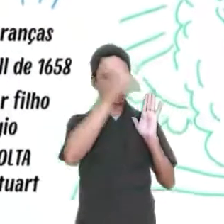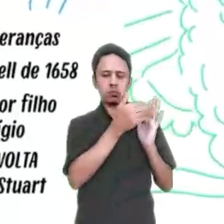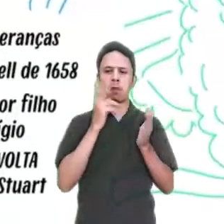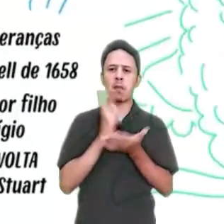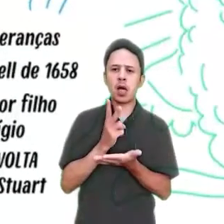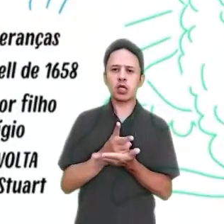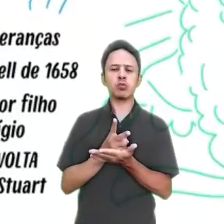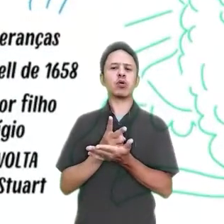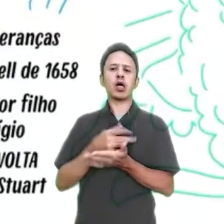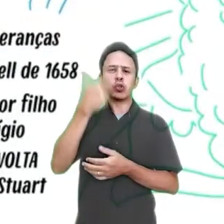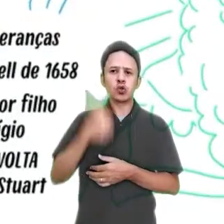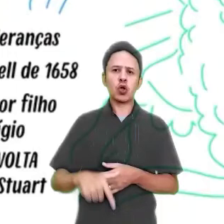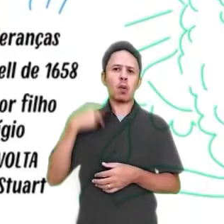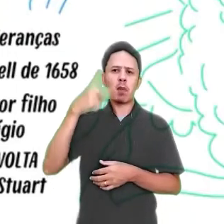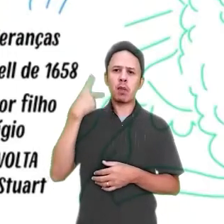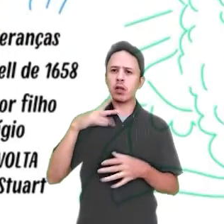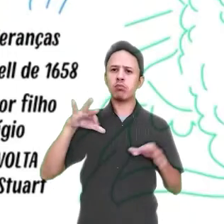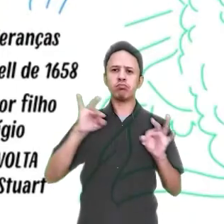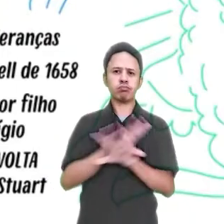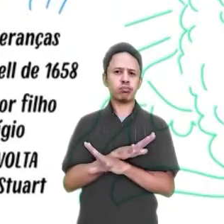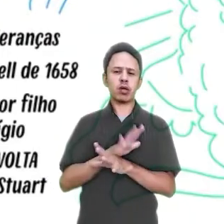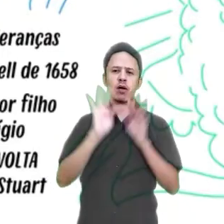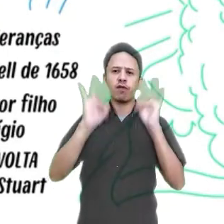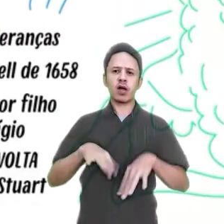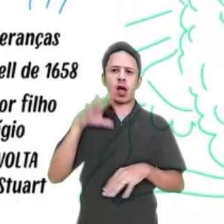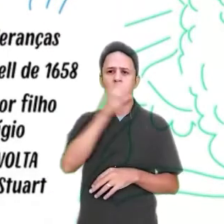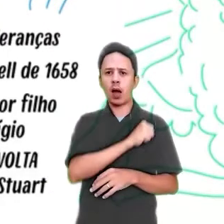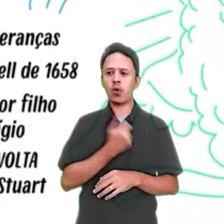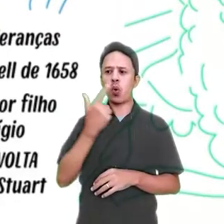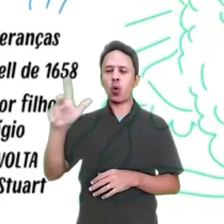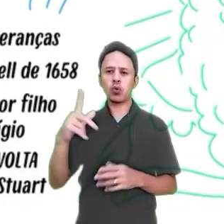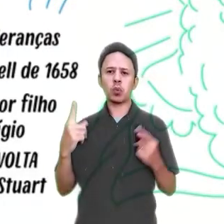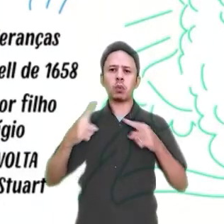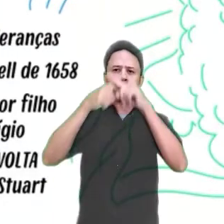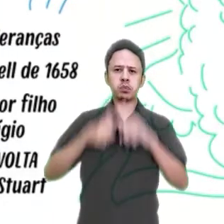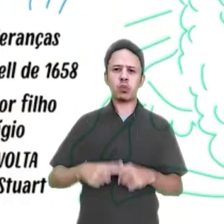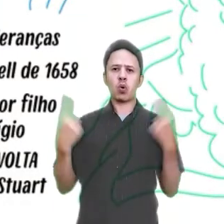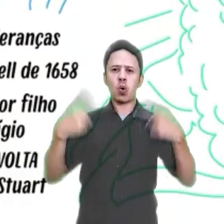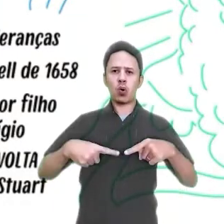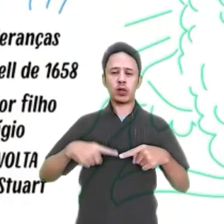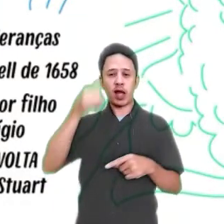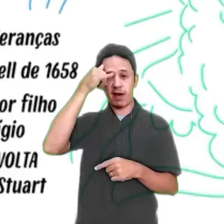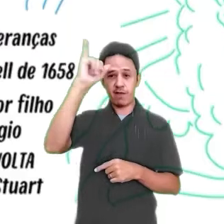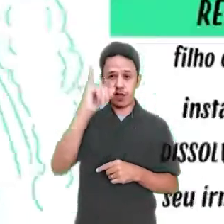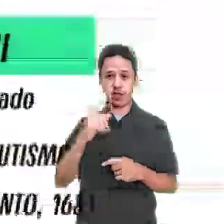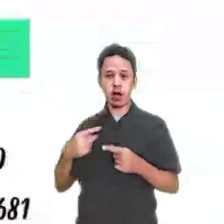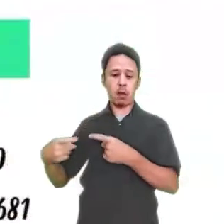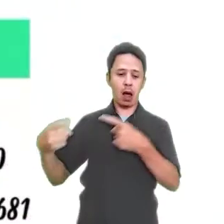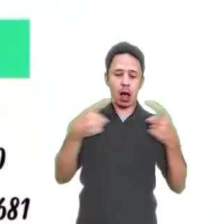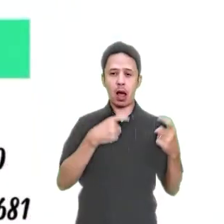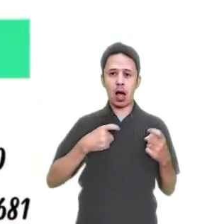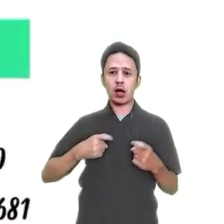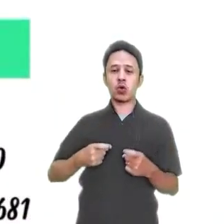Mas a história se repete, e de novo, o parlamento foi rápido em outra manobra política para tirar o monarca do poder, dessa vez evitando conflitos armados. E foi